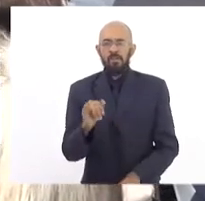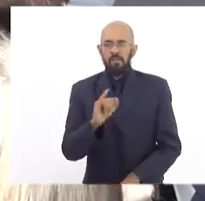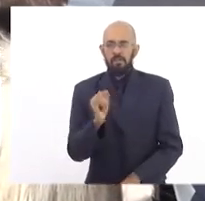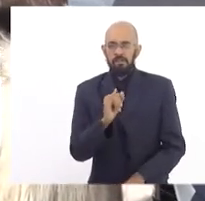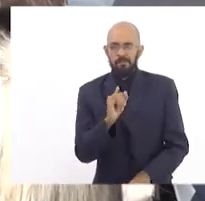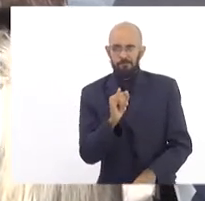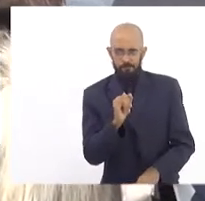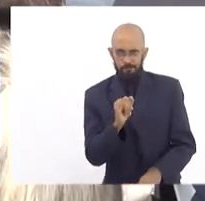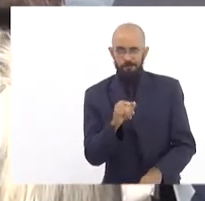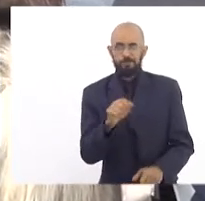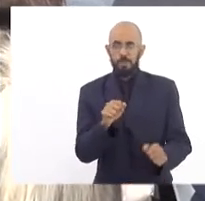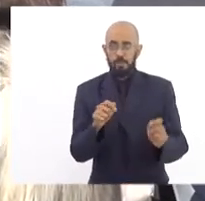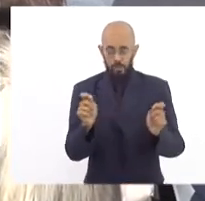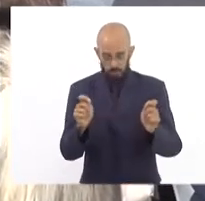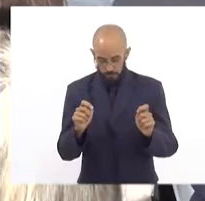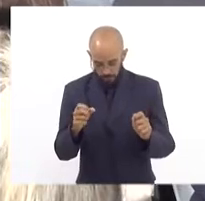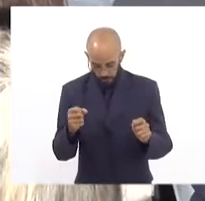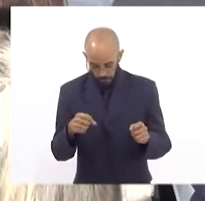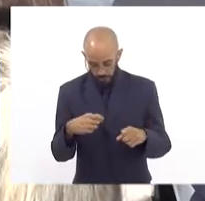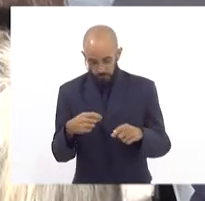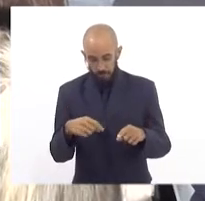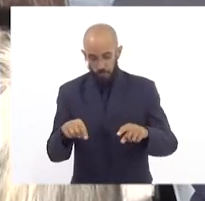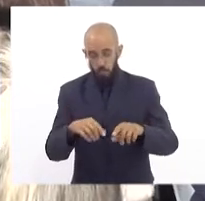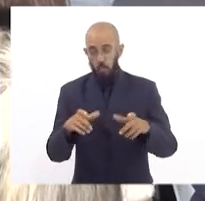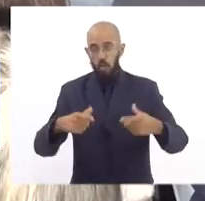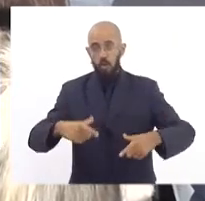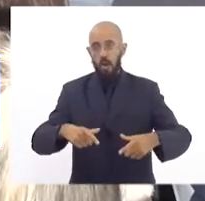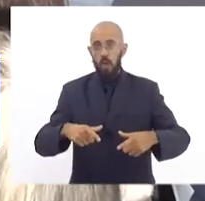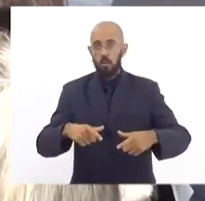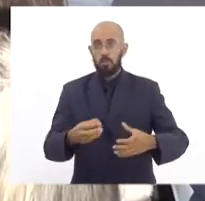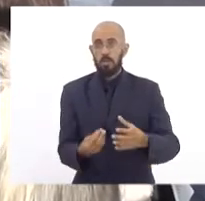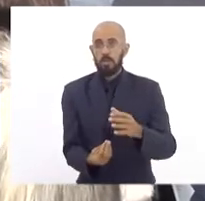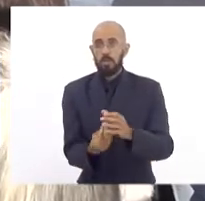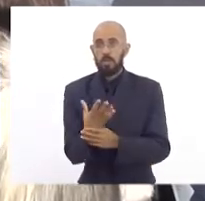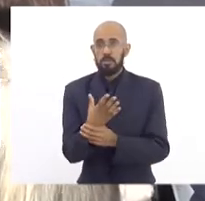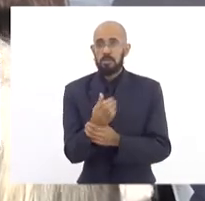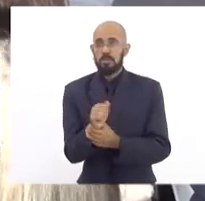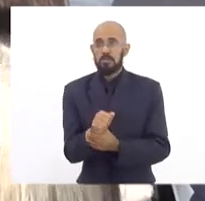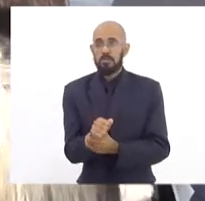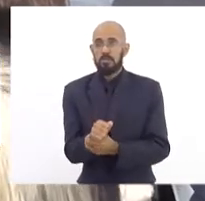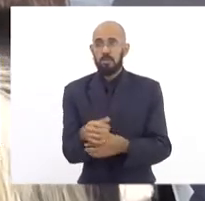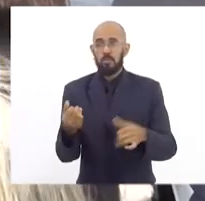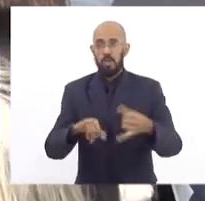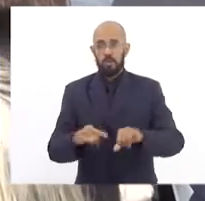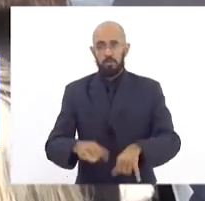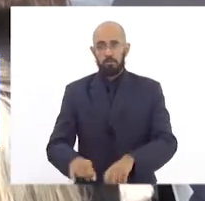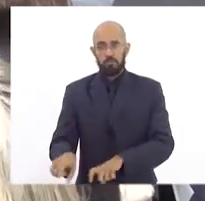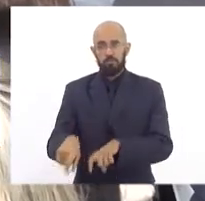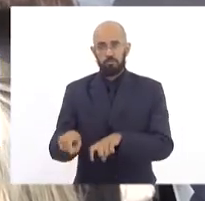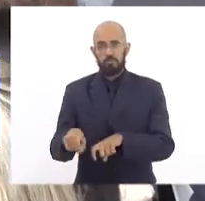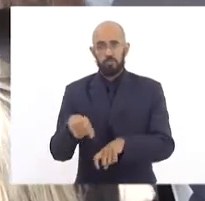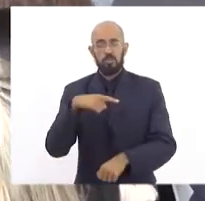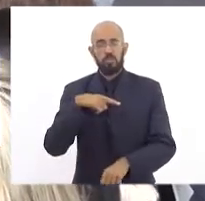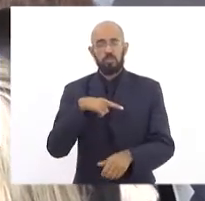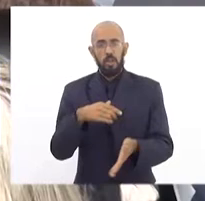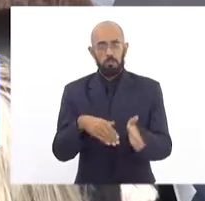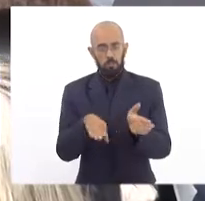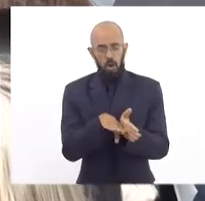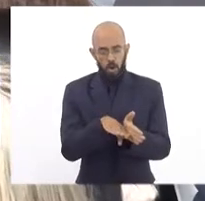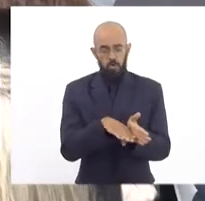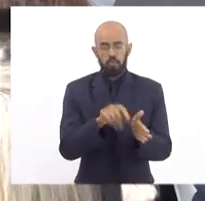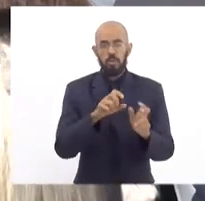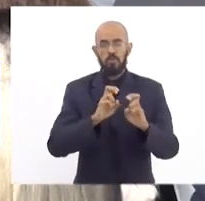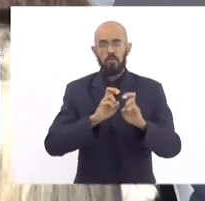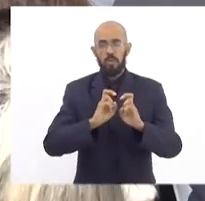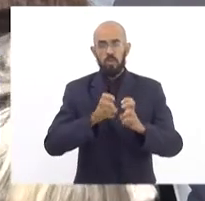poderá vir para o Estado, porque o governo federal está pensando em 4. Nós temos os portos, ferrovia, temos toda a base e temos o